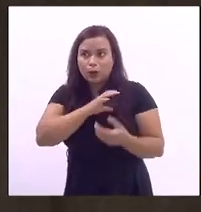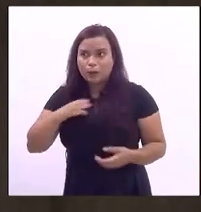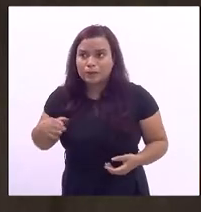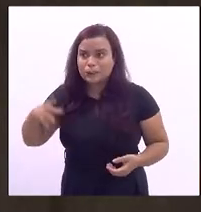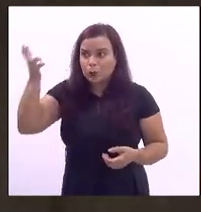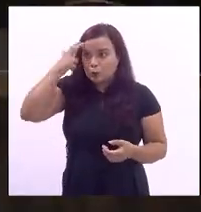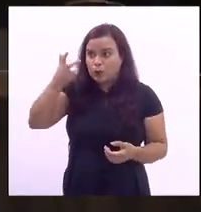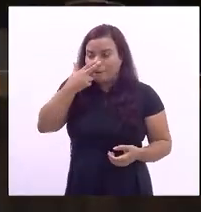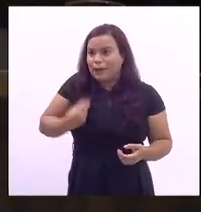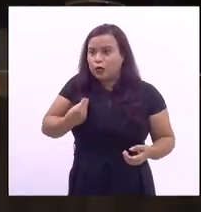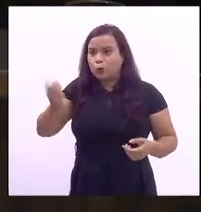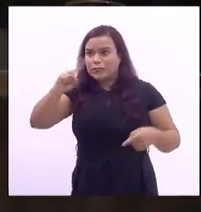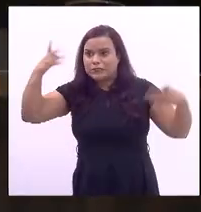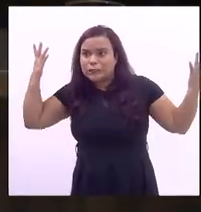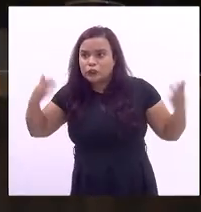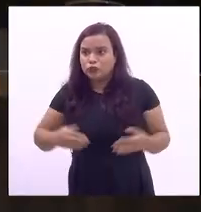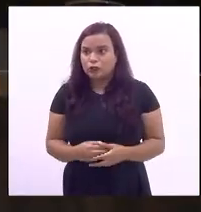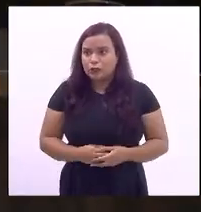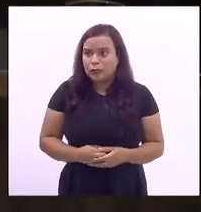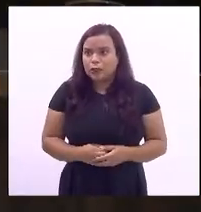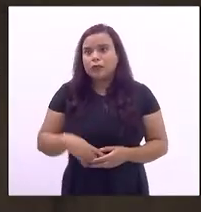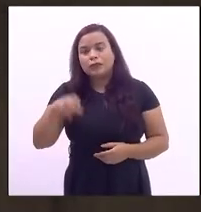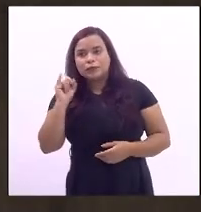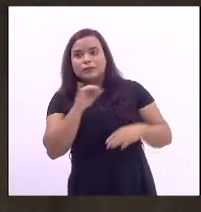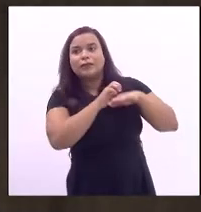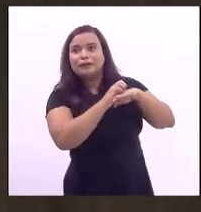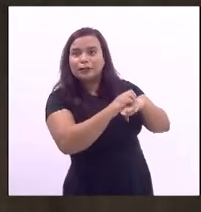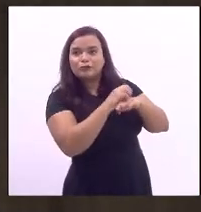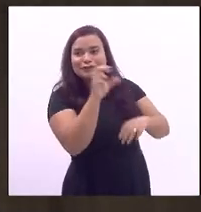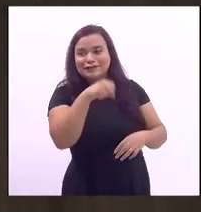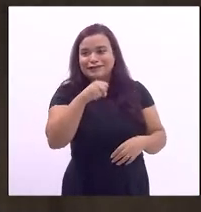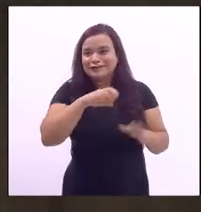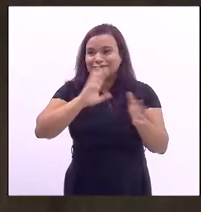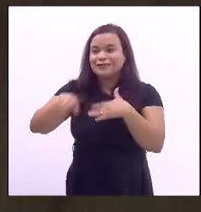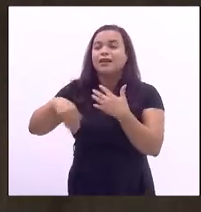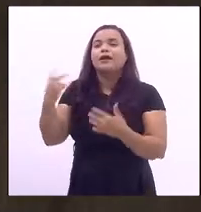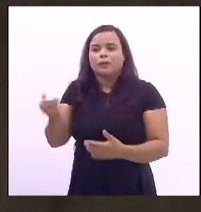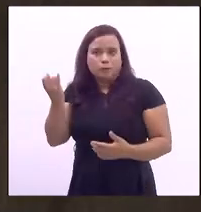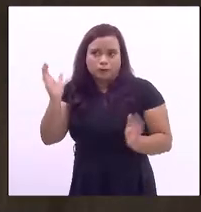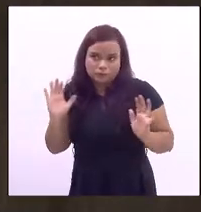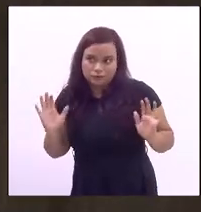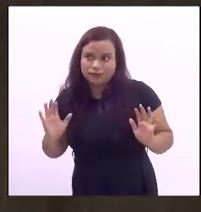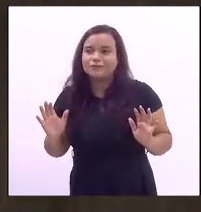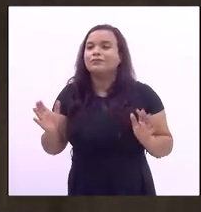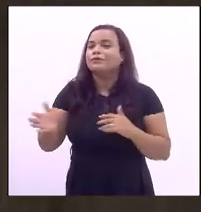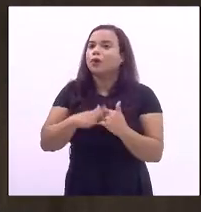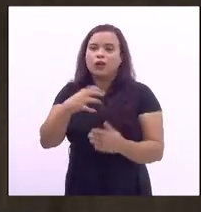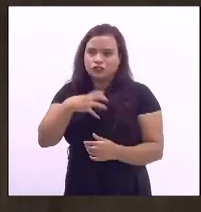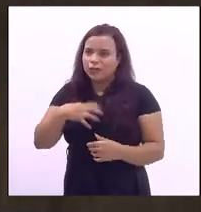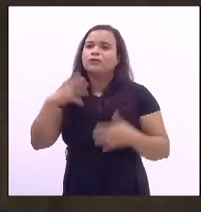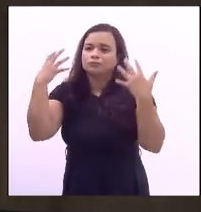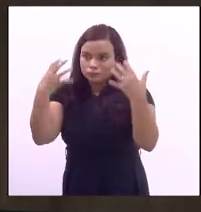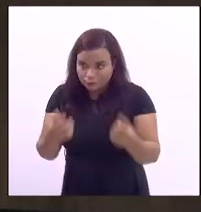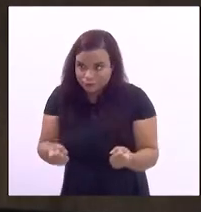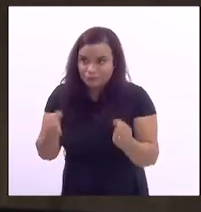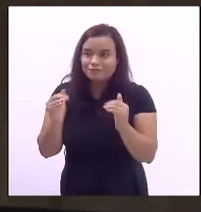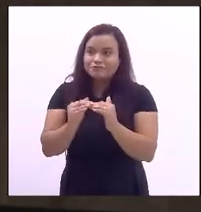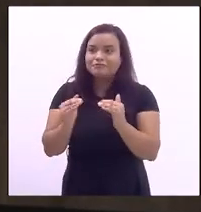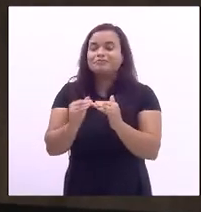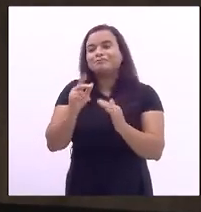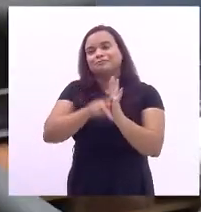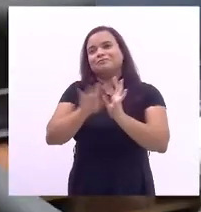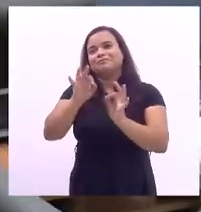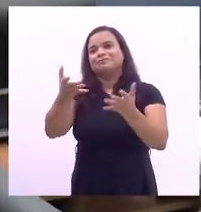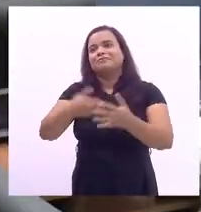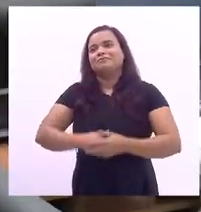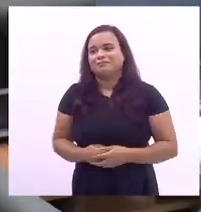existe o Tom se fosse você já chocolate seja importante mas de qualquer maneira favorável para já